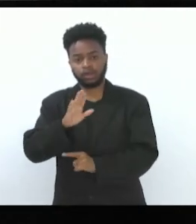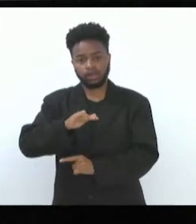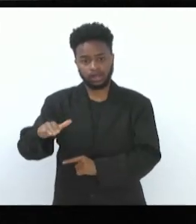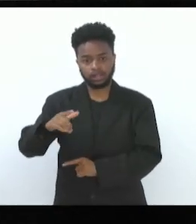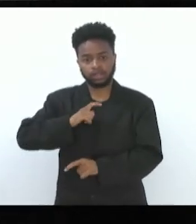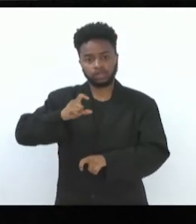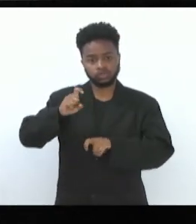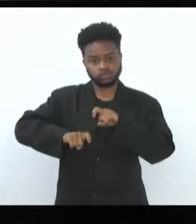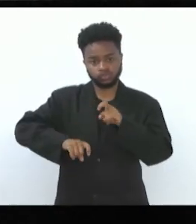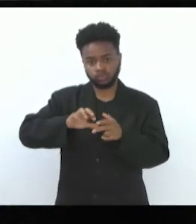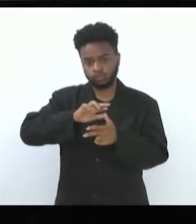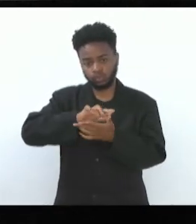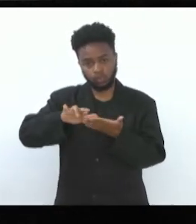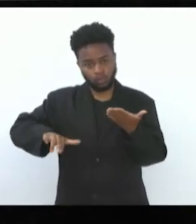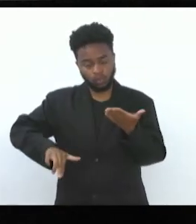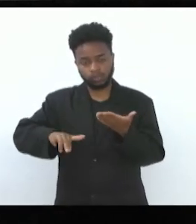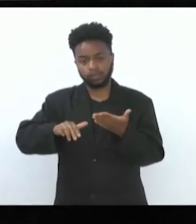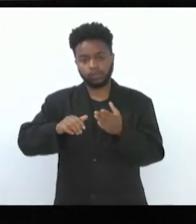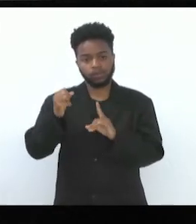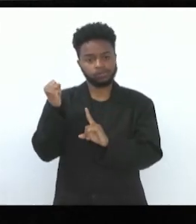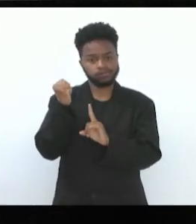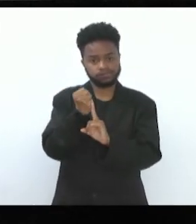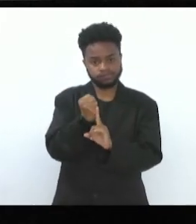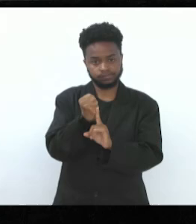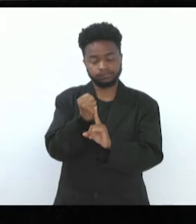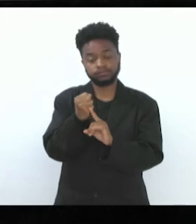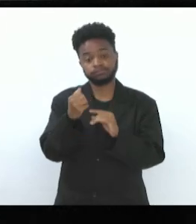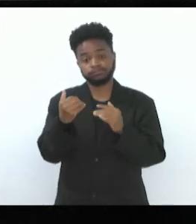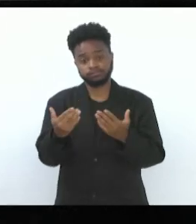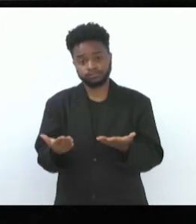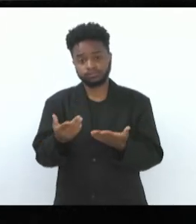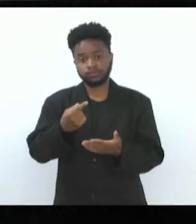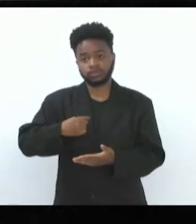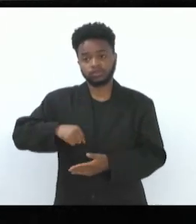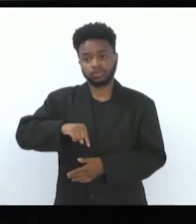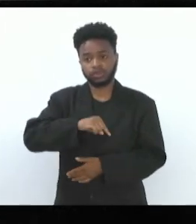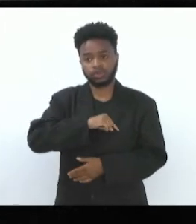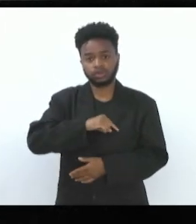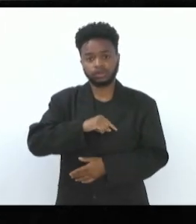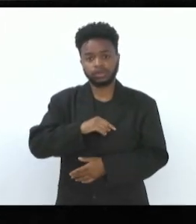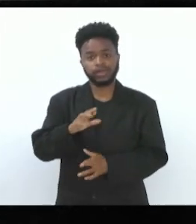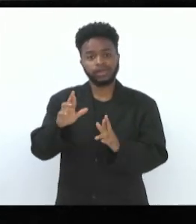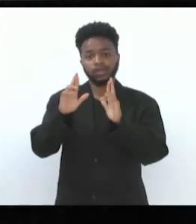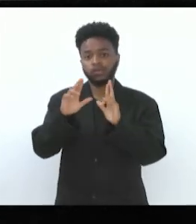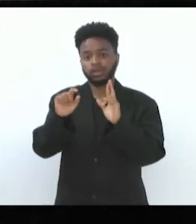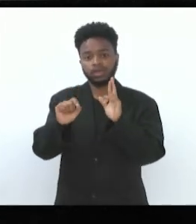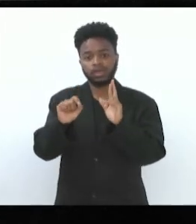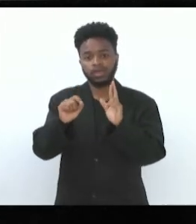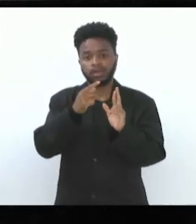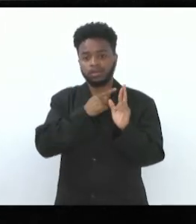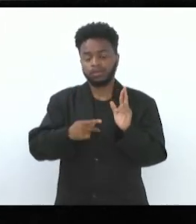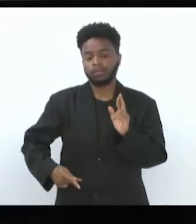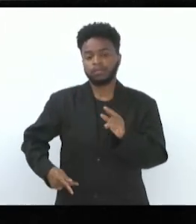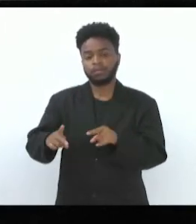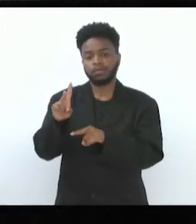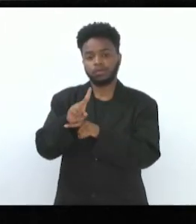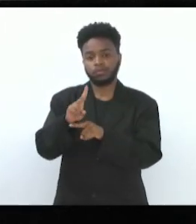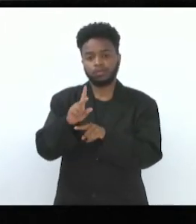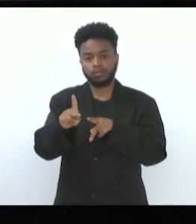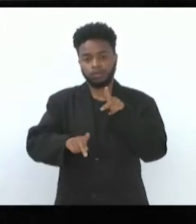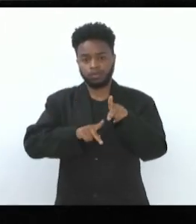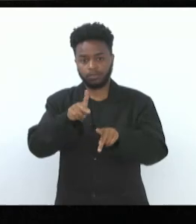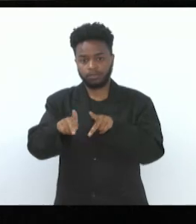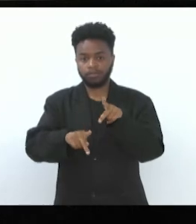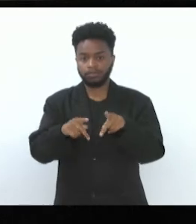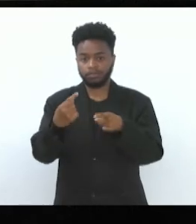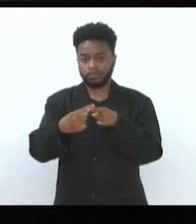estupros, assassinatos. E cada vez mais a gente espera a atitude de um presidente que ele proteja essa população, essa minoria, já que ele é da